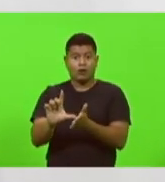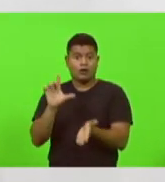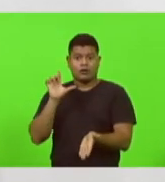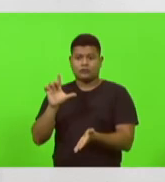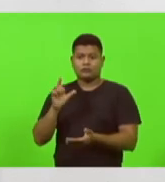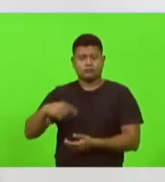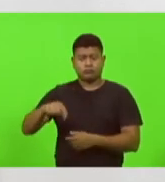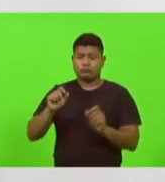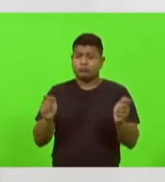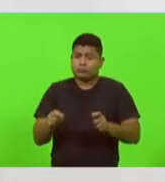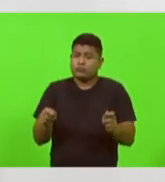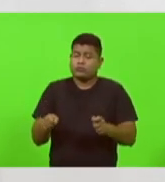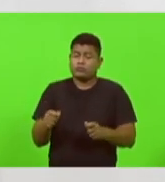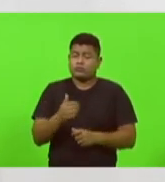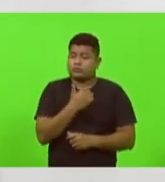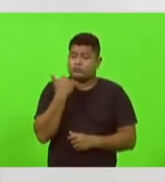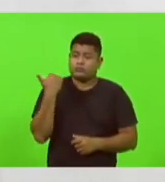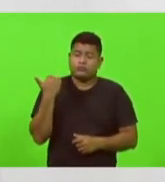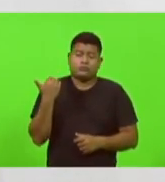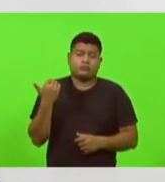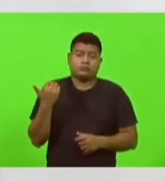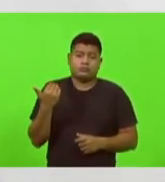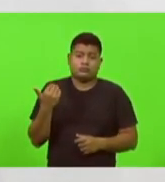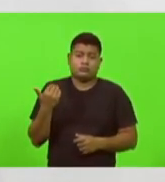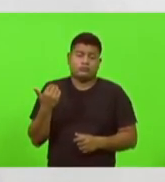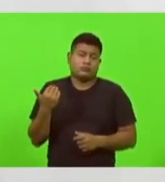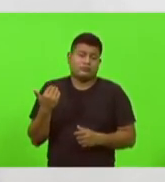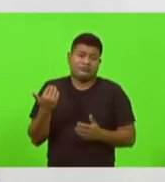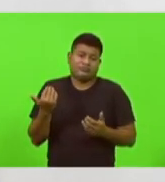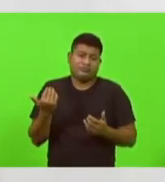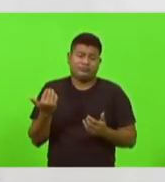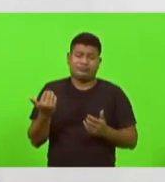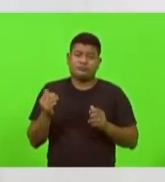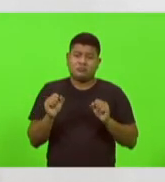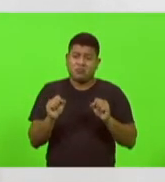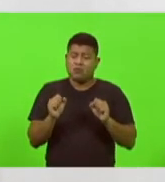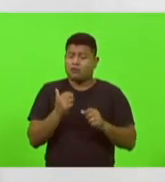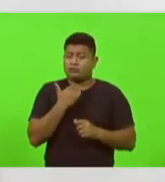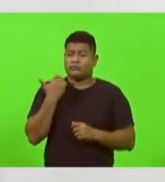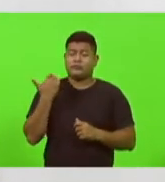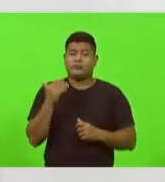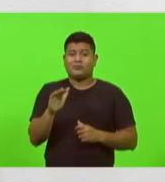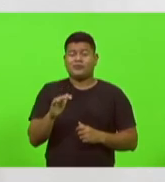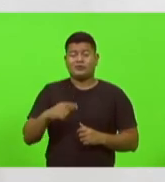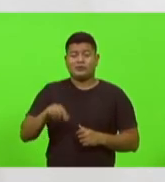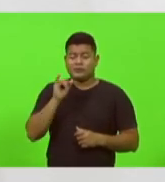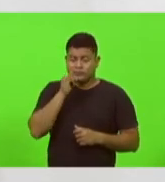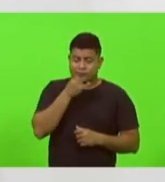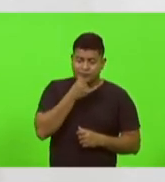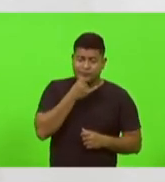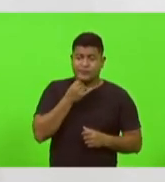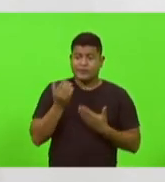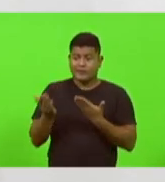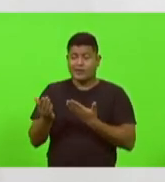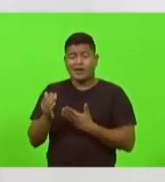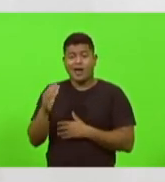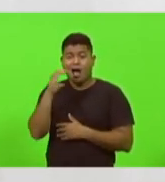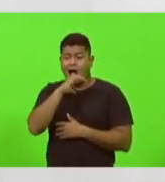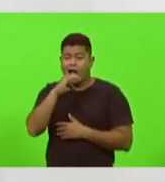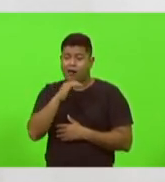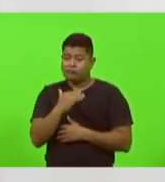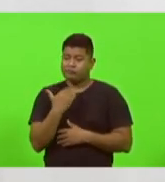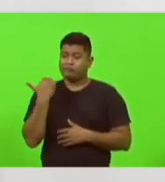Lamentamos, porque foi precoce, mas todos os dias alguém é chamado e nós temos que